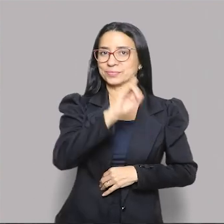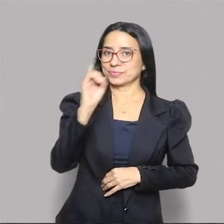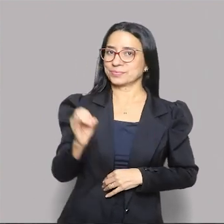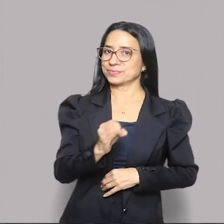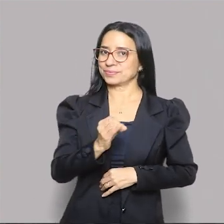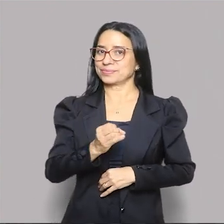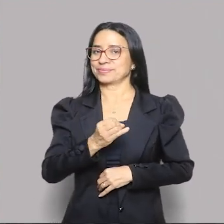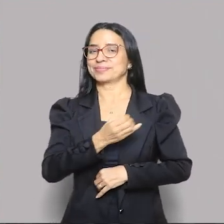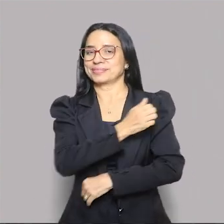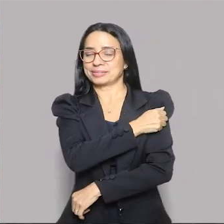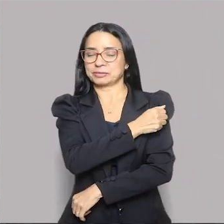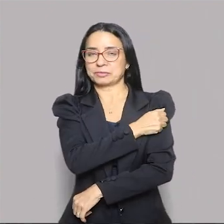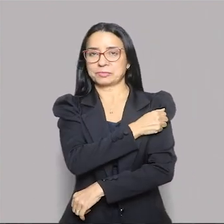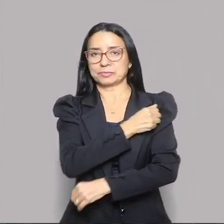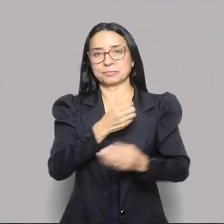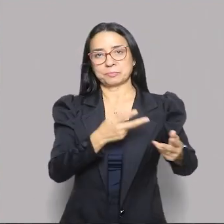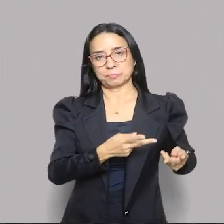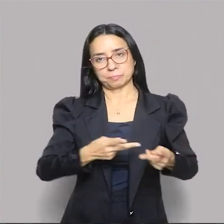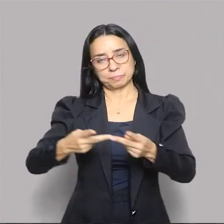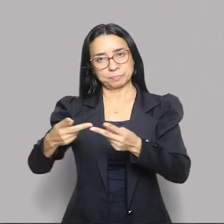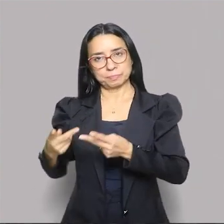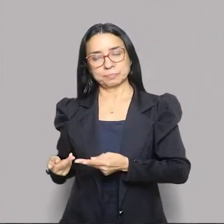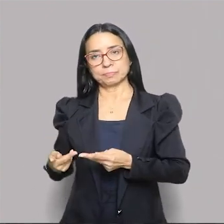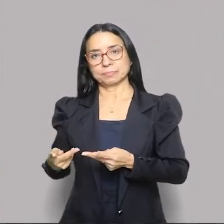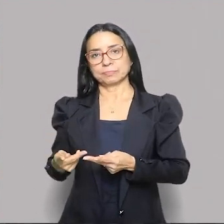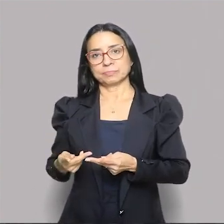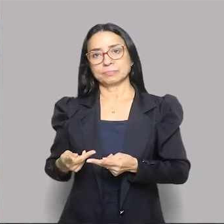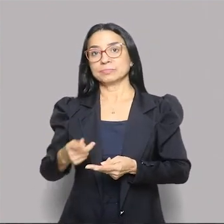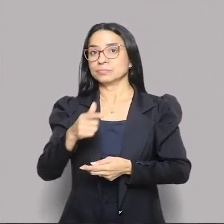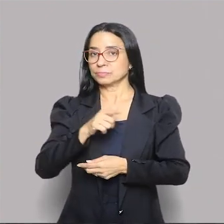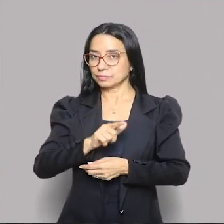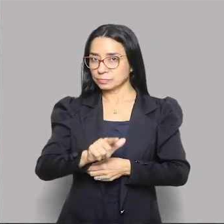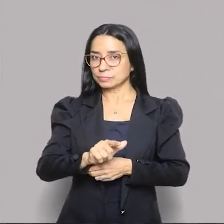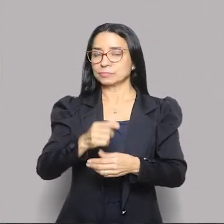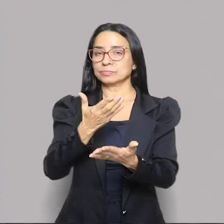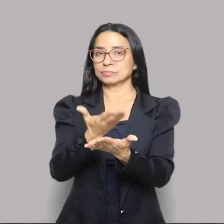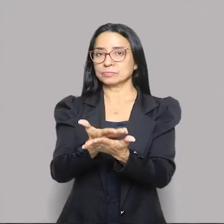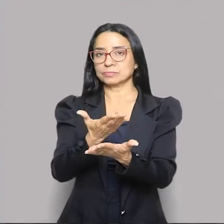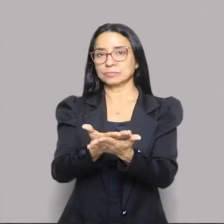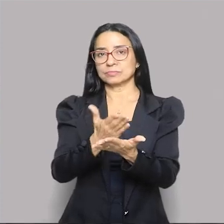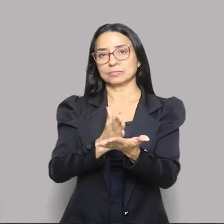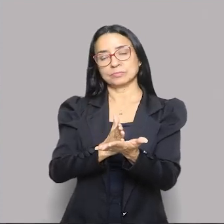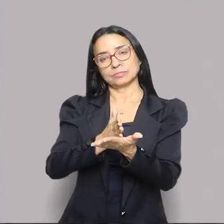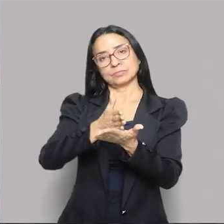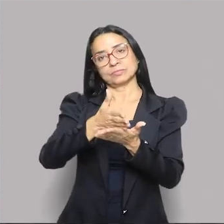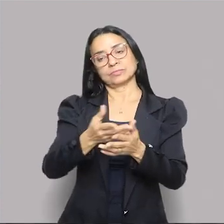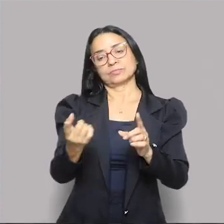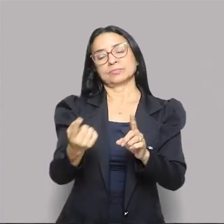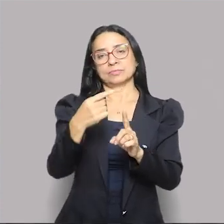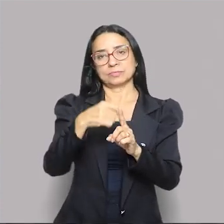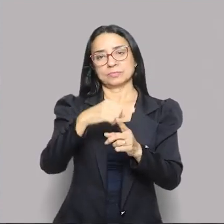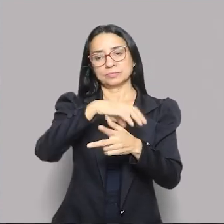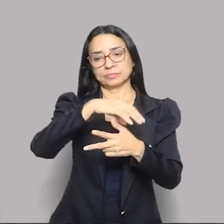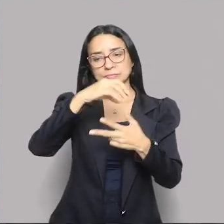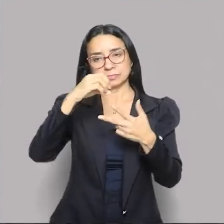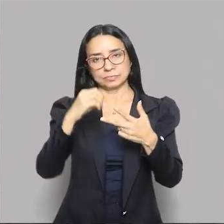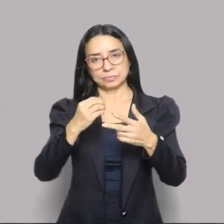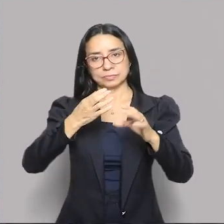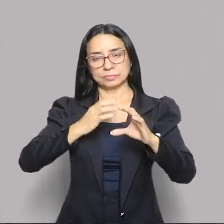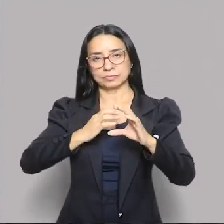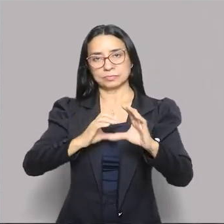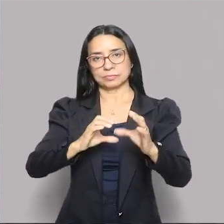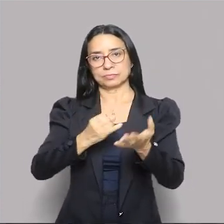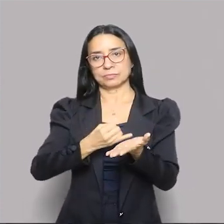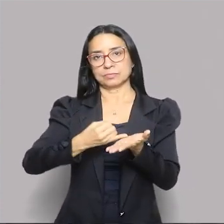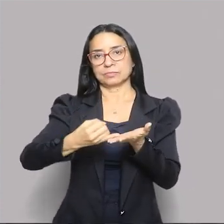Olá, querido candidato, seja muito bem-vindo a mais uma aula do Aprova Mais Enem dos Concursos,